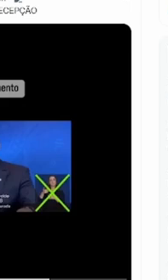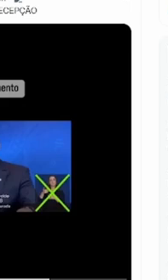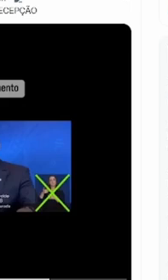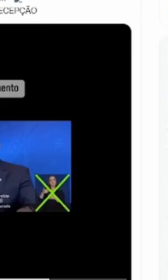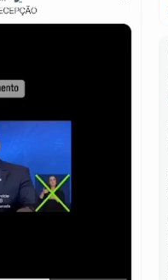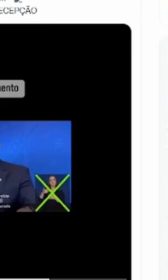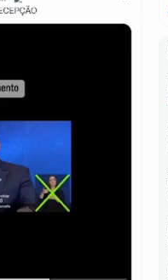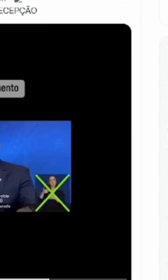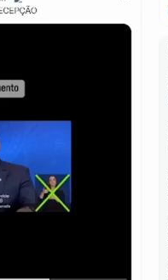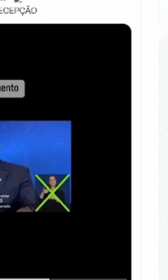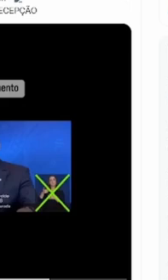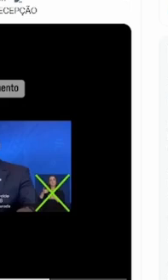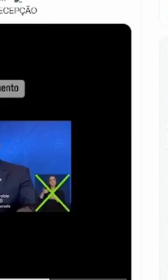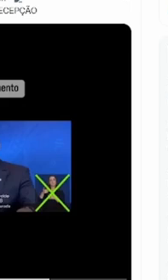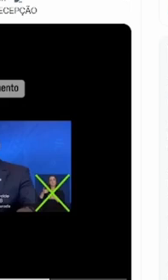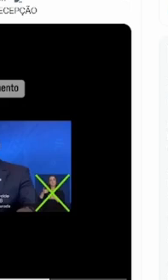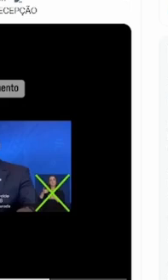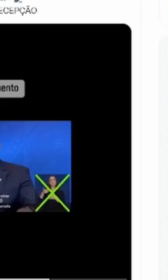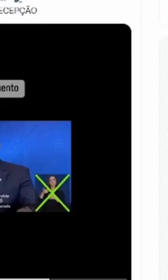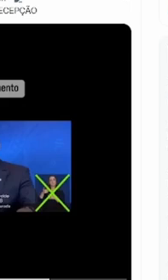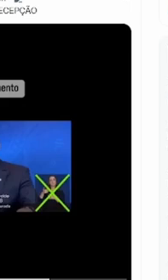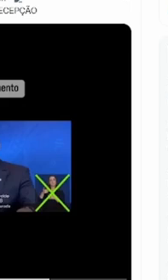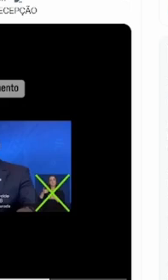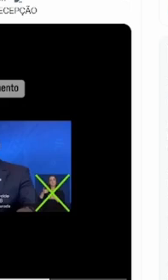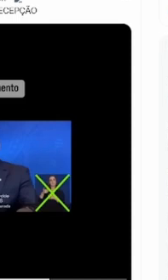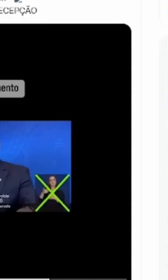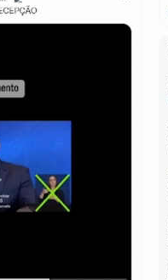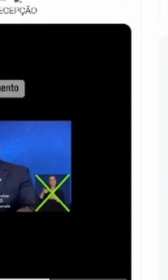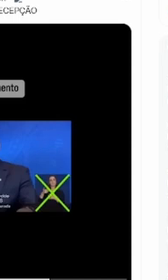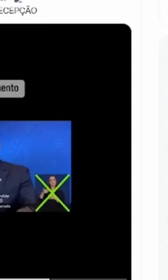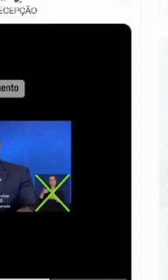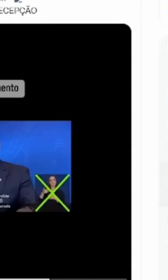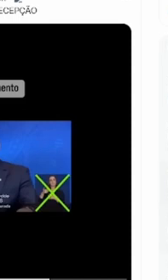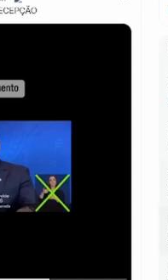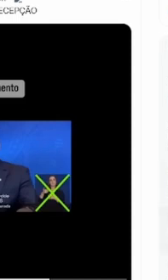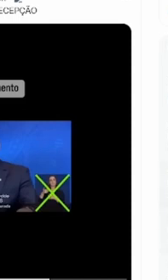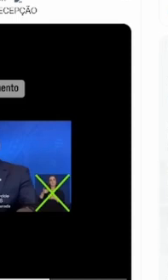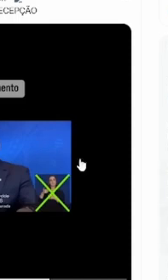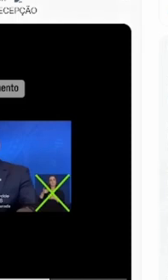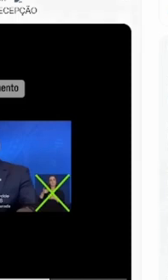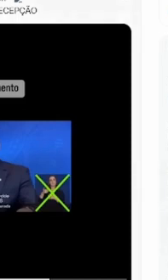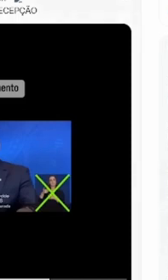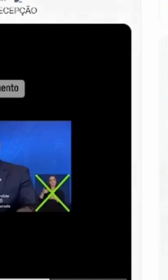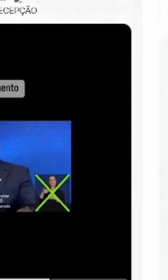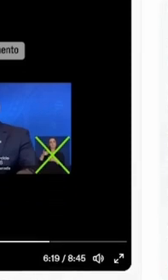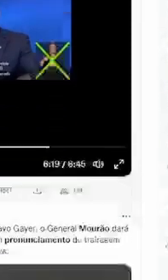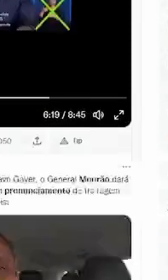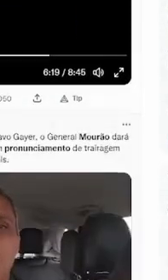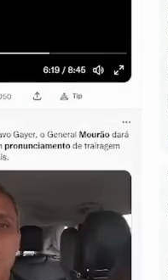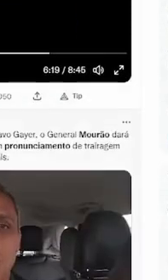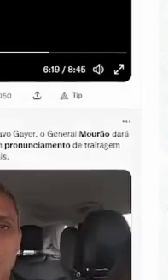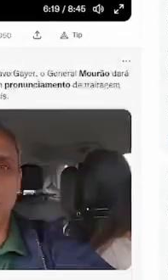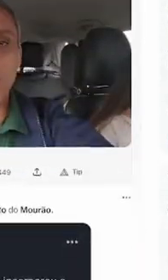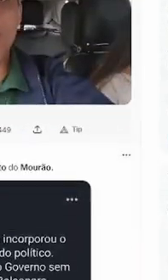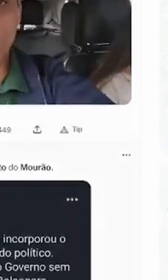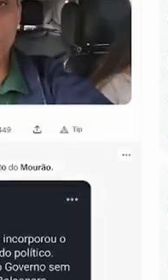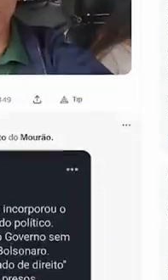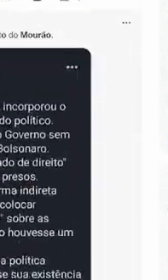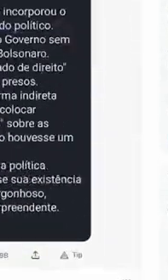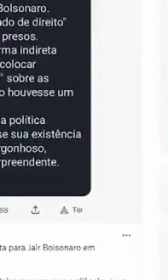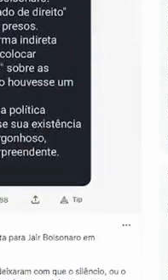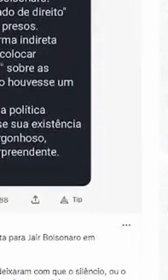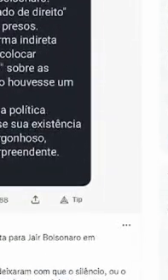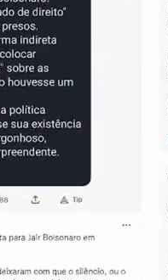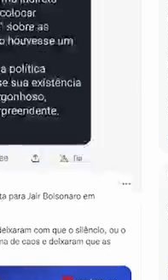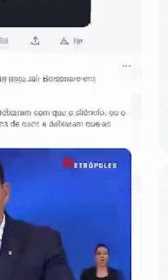contar aí com pelo menos um arcabouço de garantia institucional nessa história. Eu tô vendo que muita gente tá reclamando